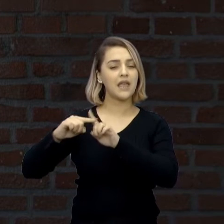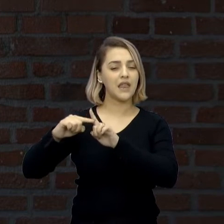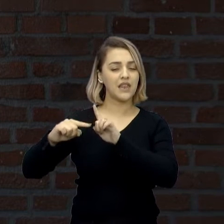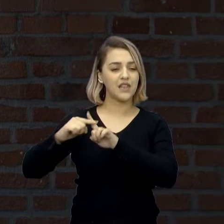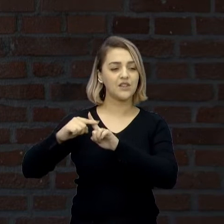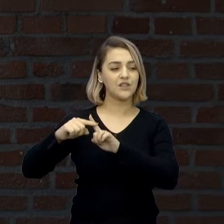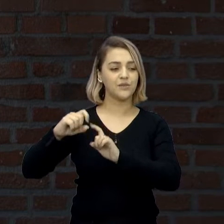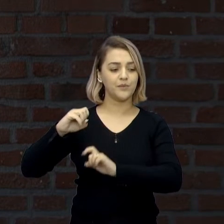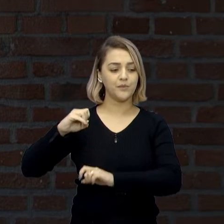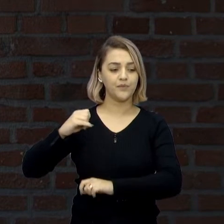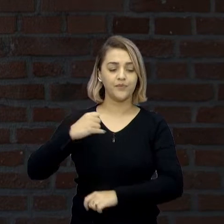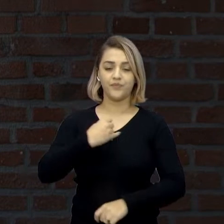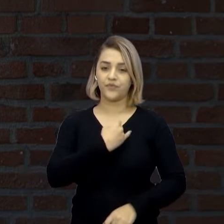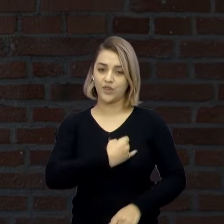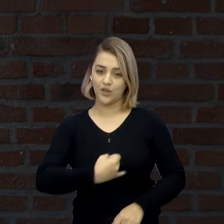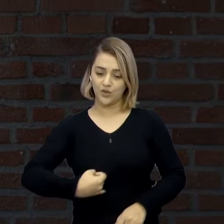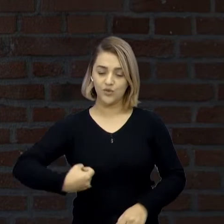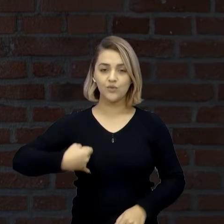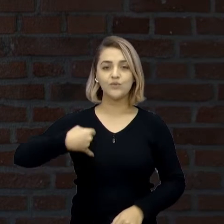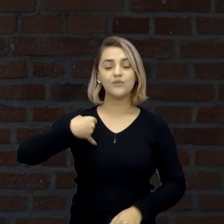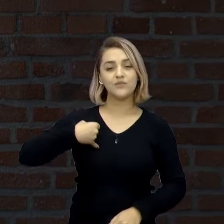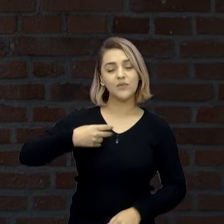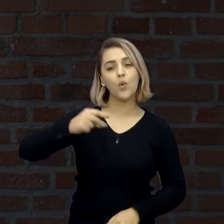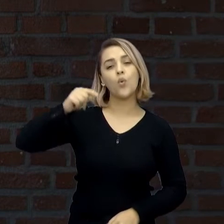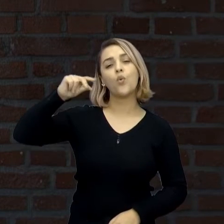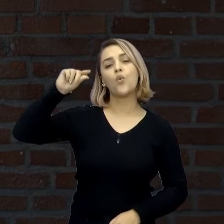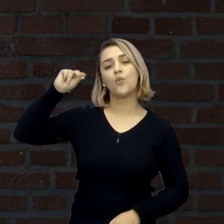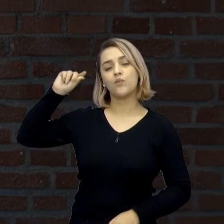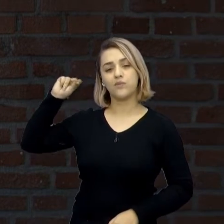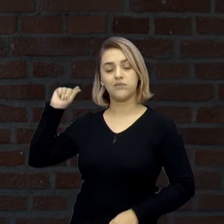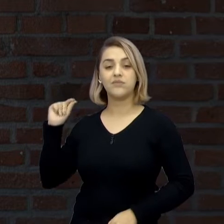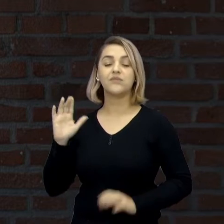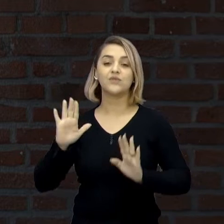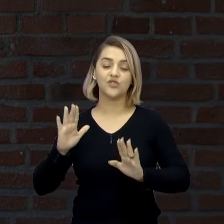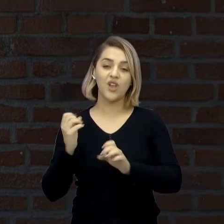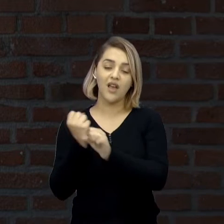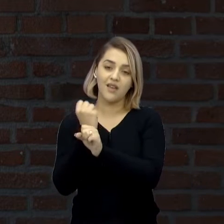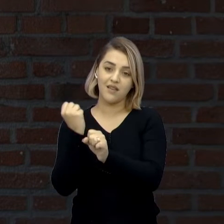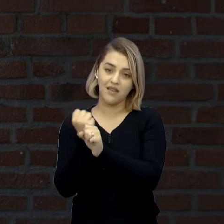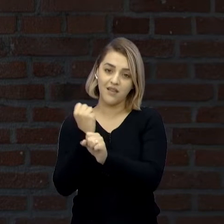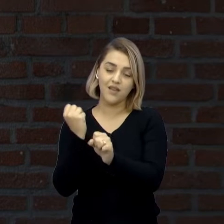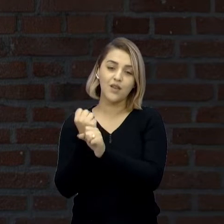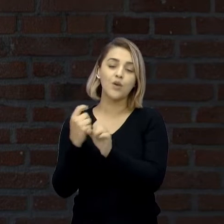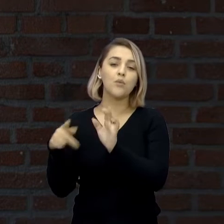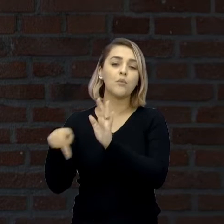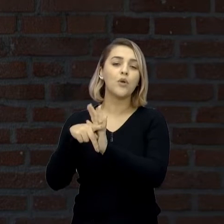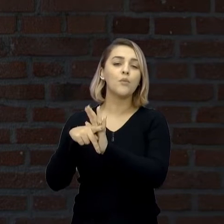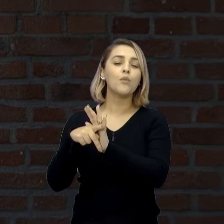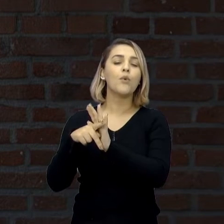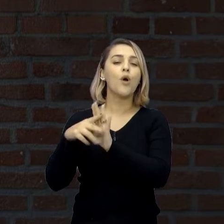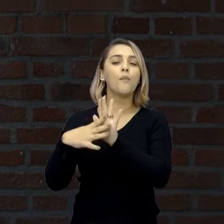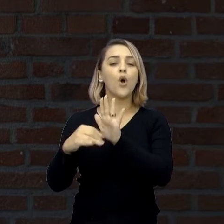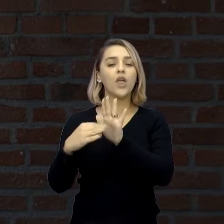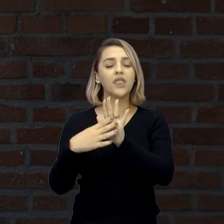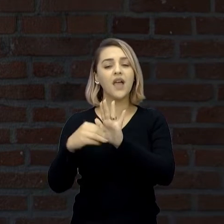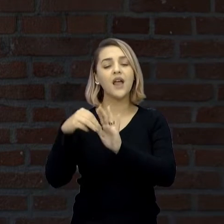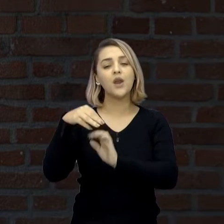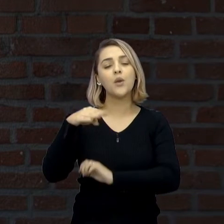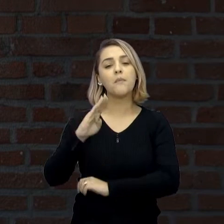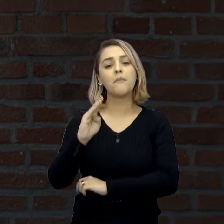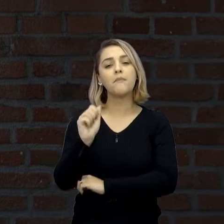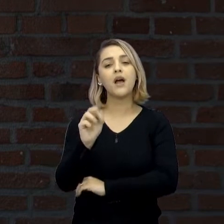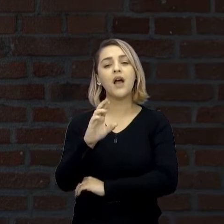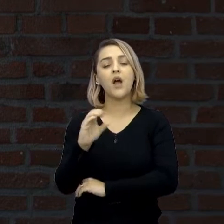1560. A igreja foi construída em estilo barroco e passou por várias modificações ao longo